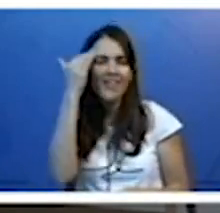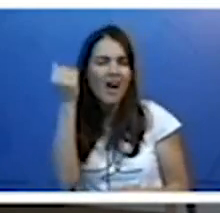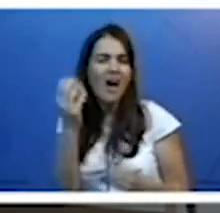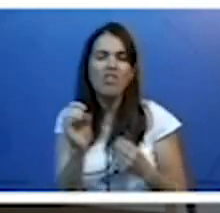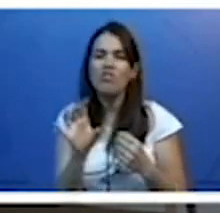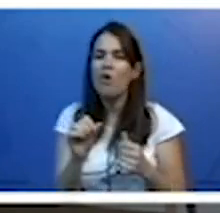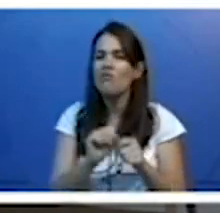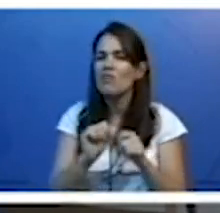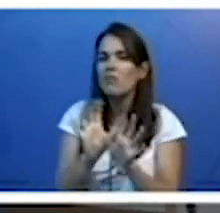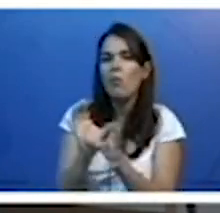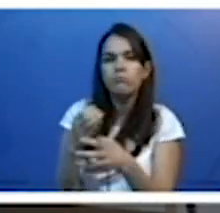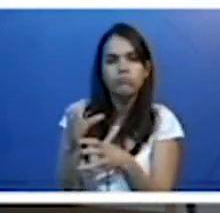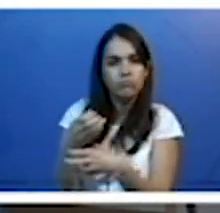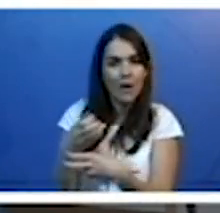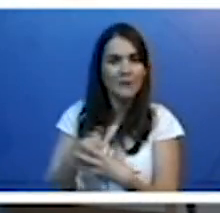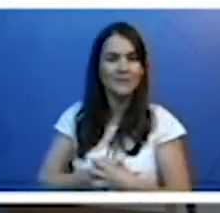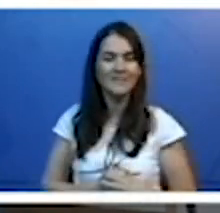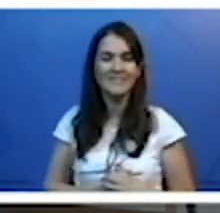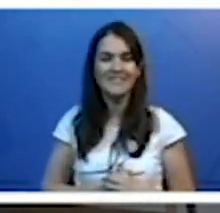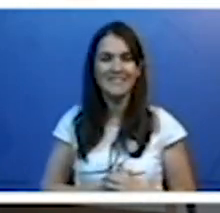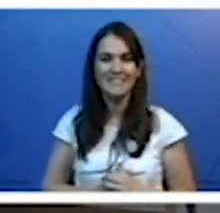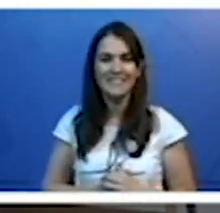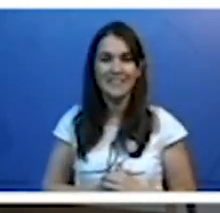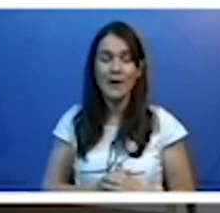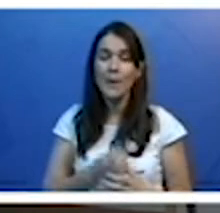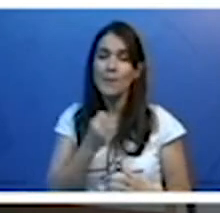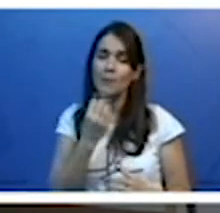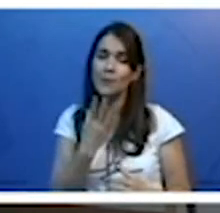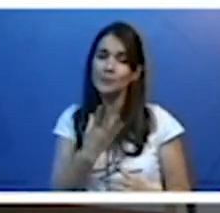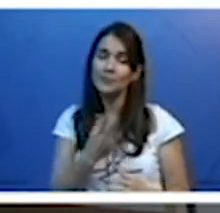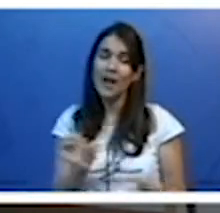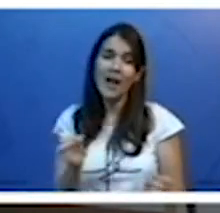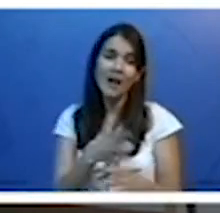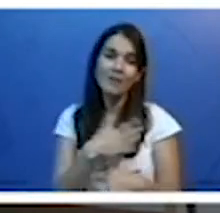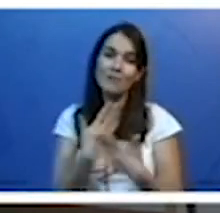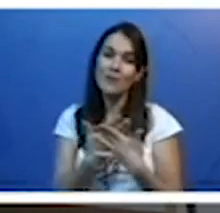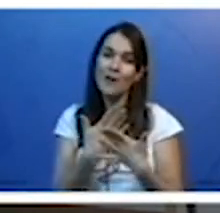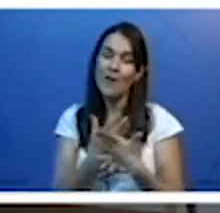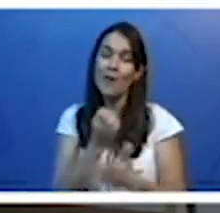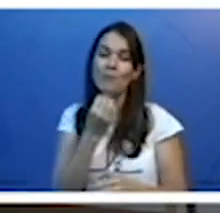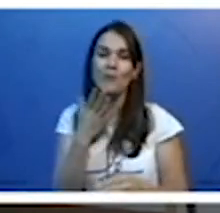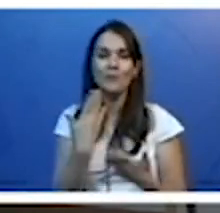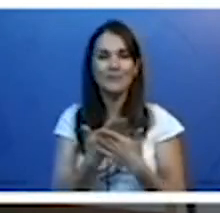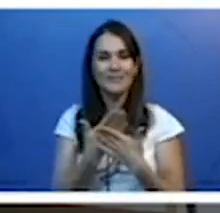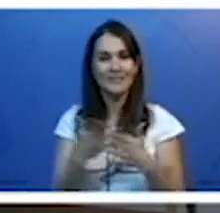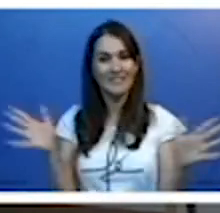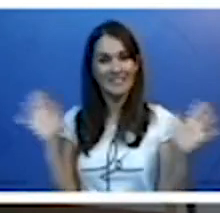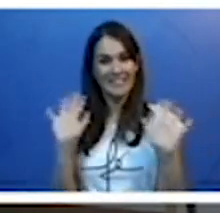continha, ok? Bom, pessoal, até a nossa próxima aula e bons estudos.